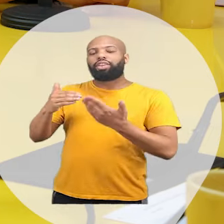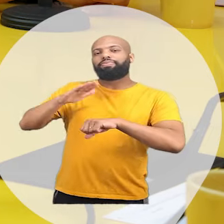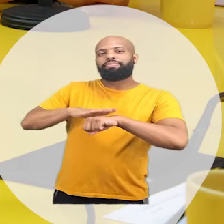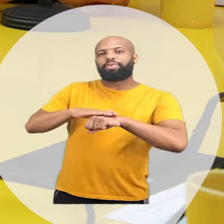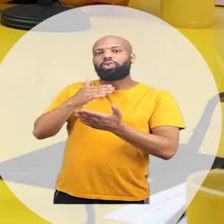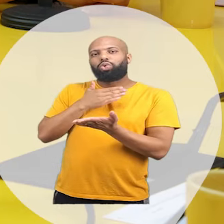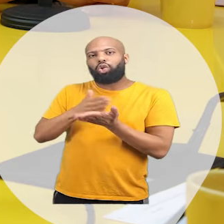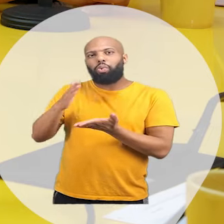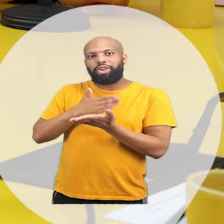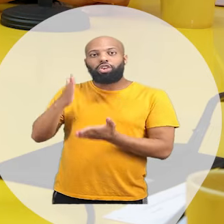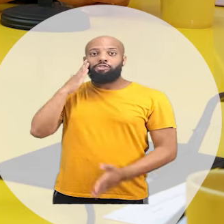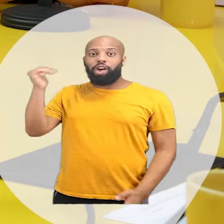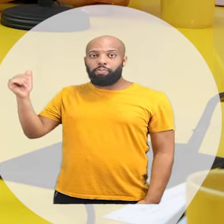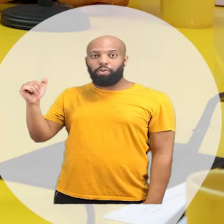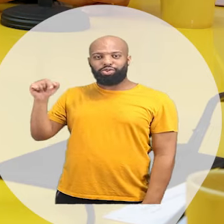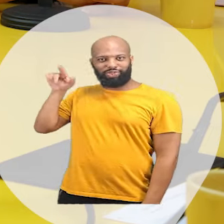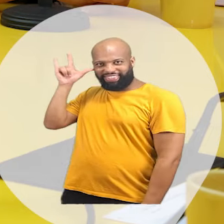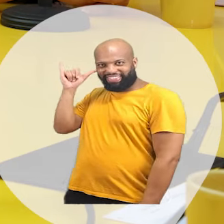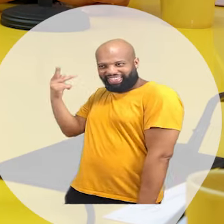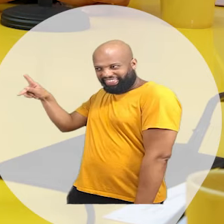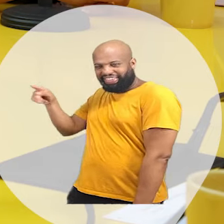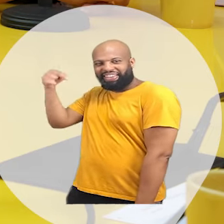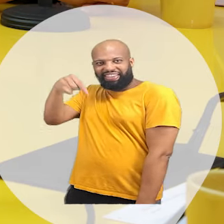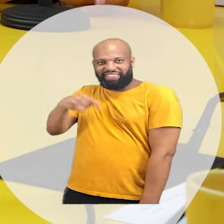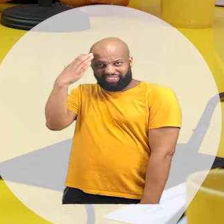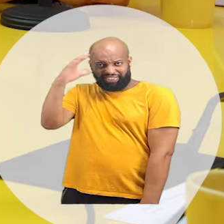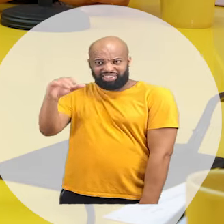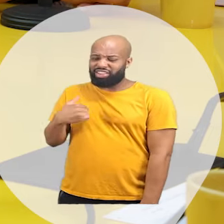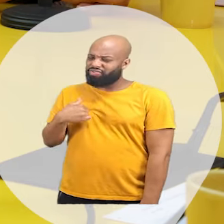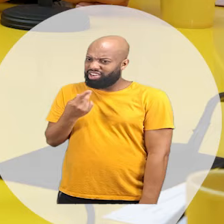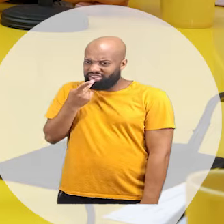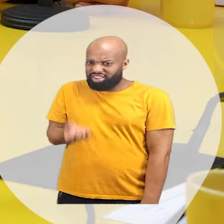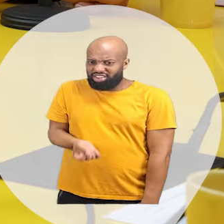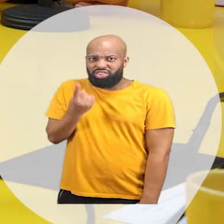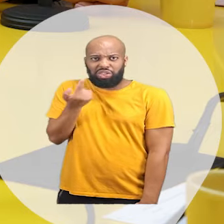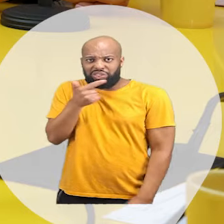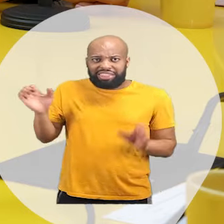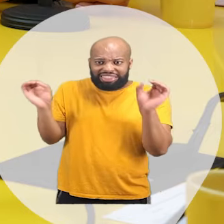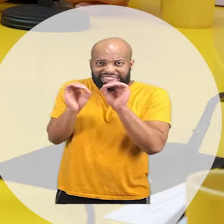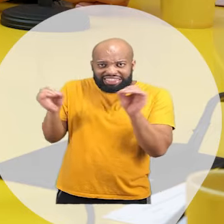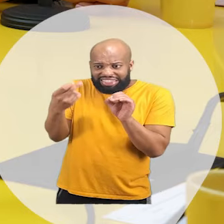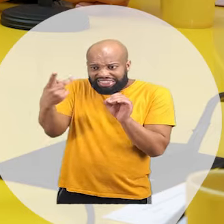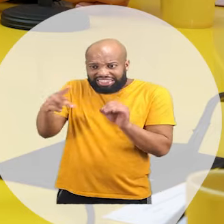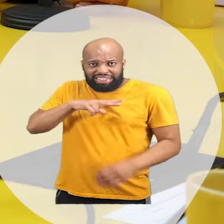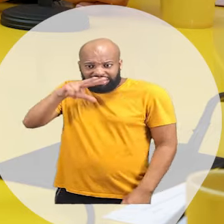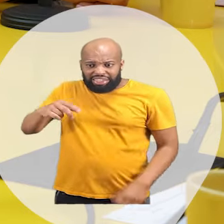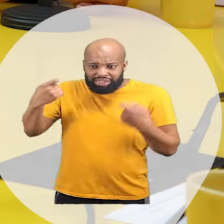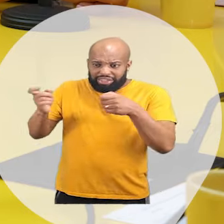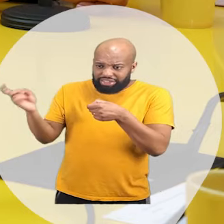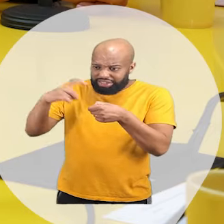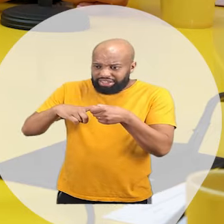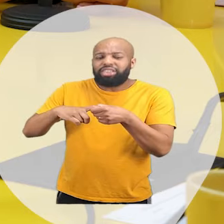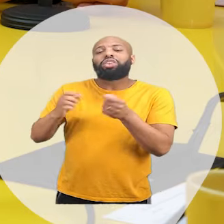foi logo quando começou a bombar o que fazer Curitiba aqui em Curitiba eu falei gente não tem nada disso aqui eu preciso trazer a Mariah que eu